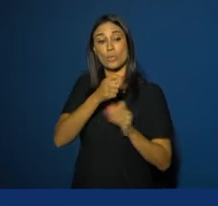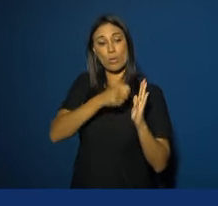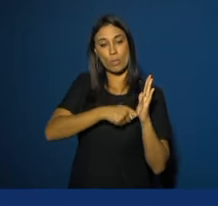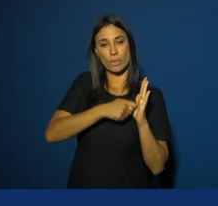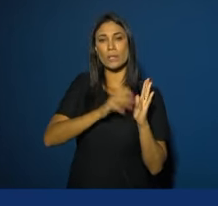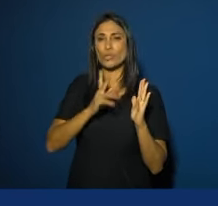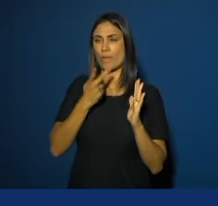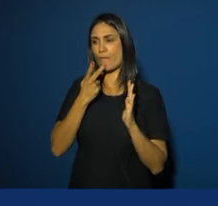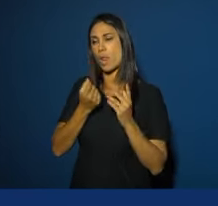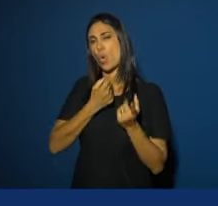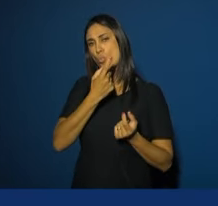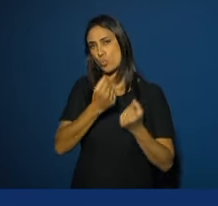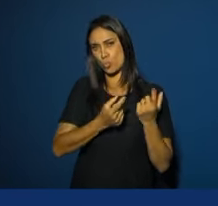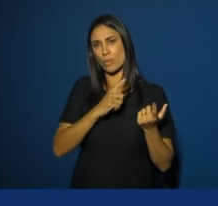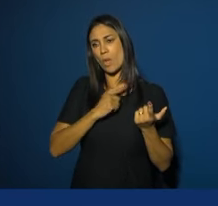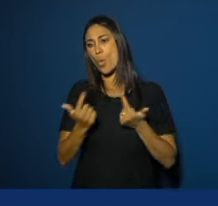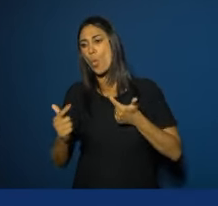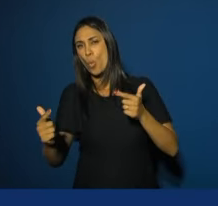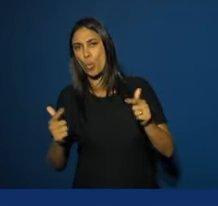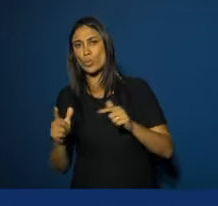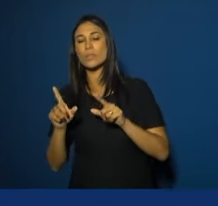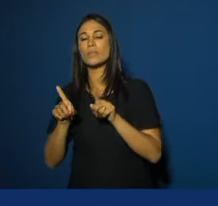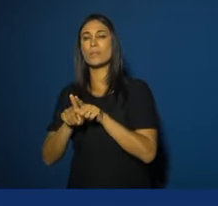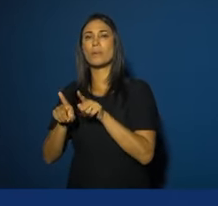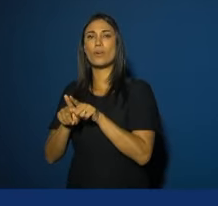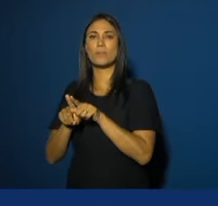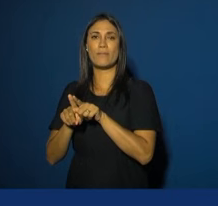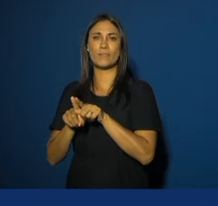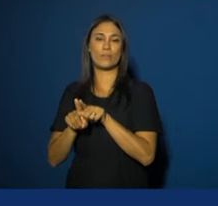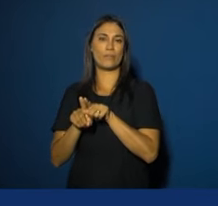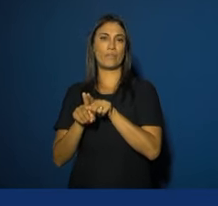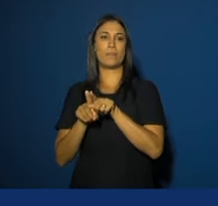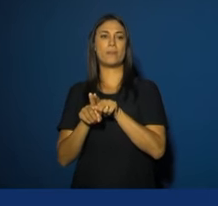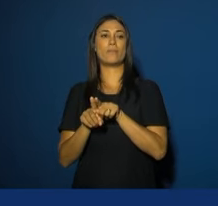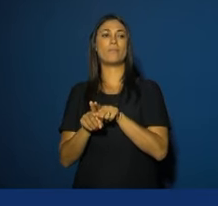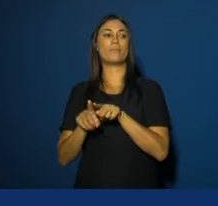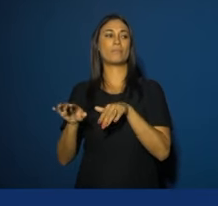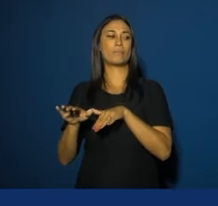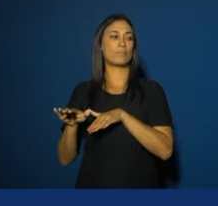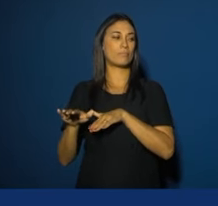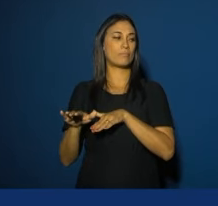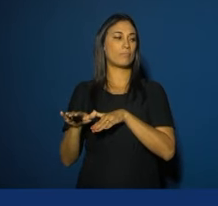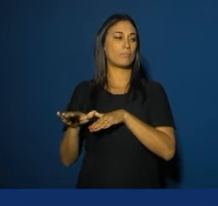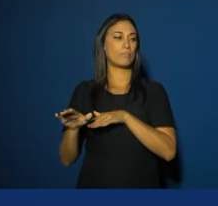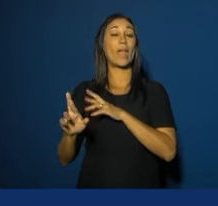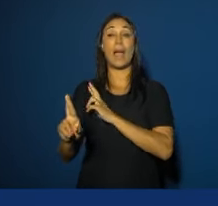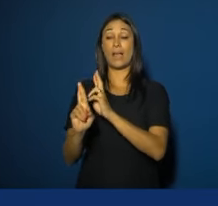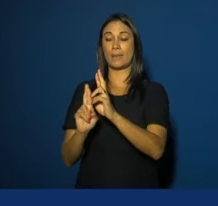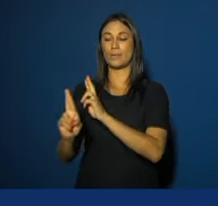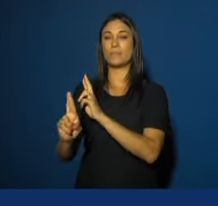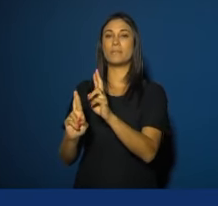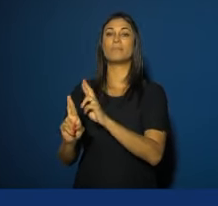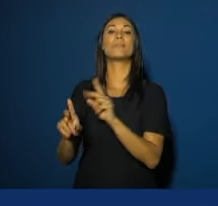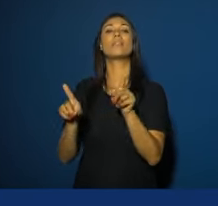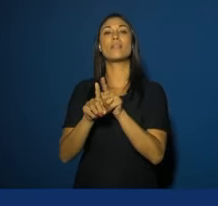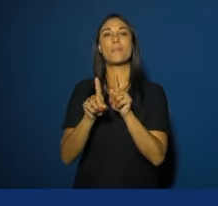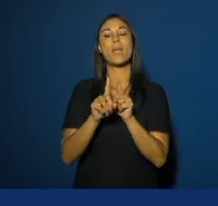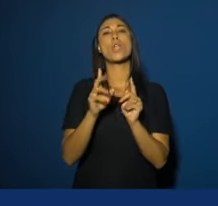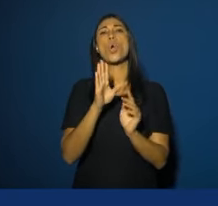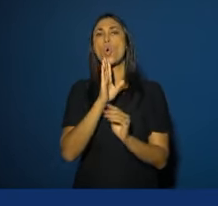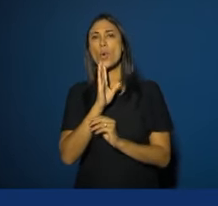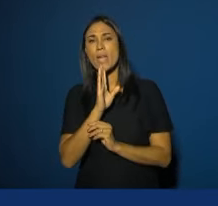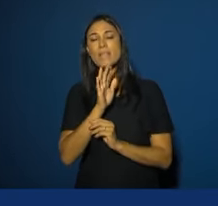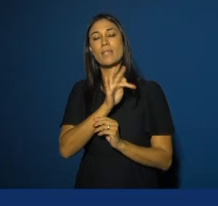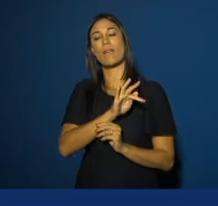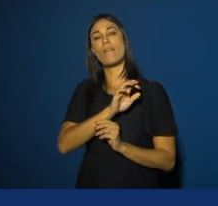eu citei alguns aqui tem outros a rodovia Fluminense no Rio de Janeiro a Régis bitencur que todo mundo conhece a Fernão